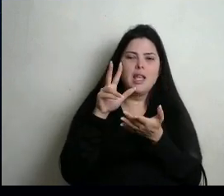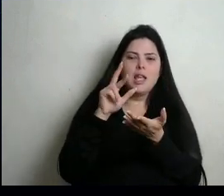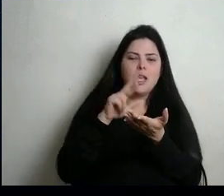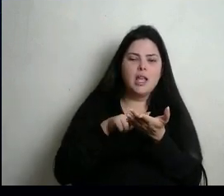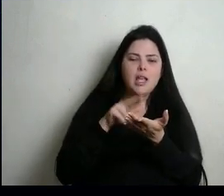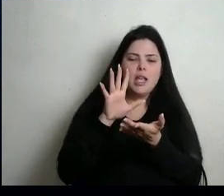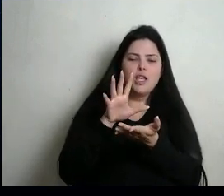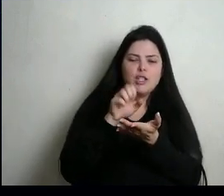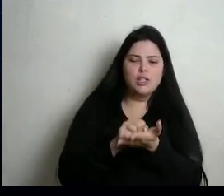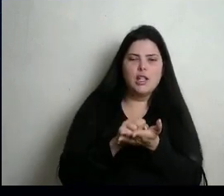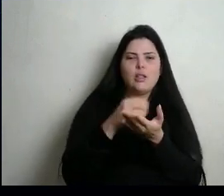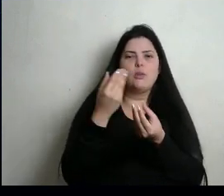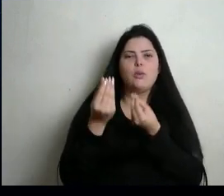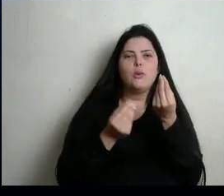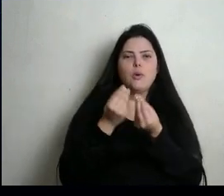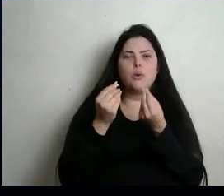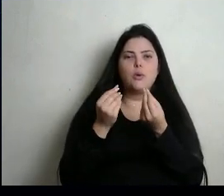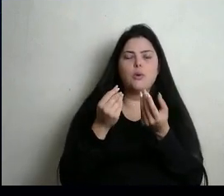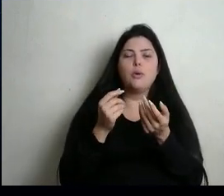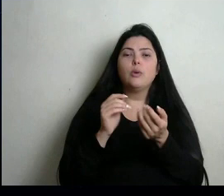fato. E isso foi, assim,